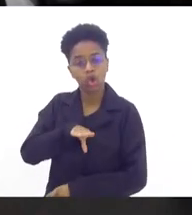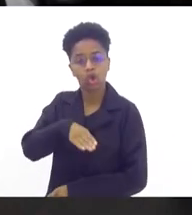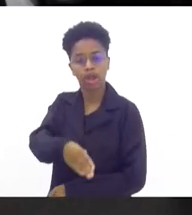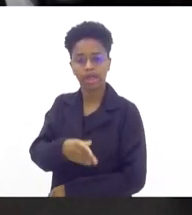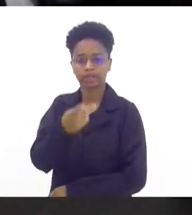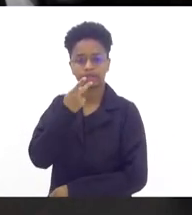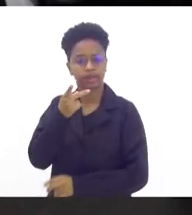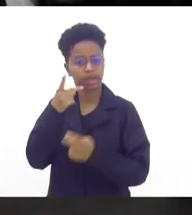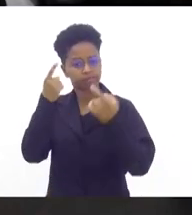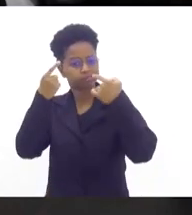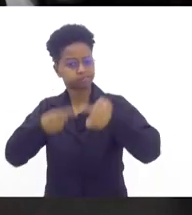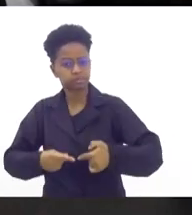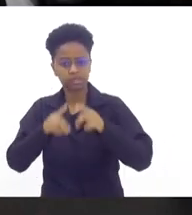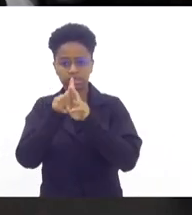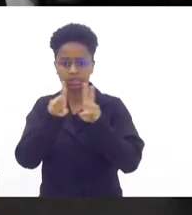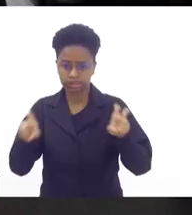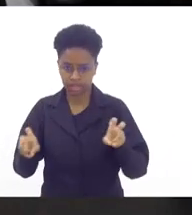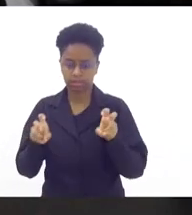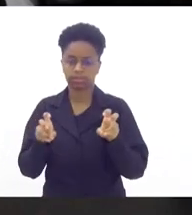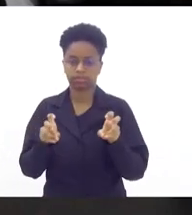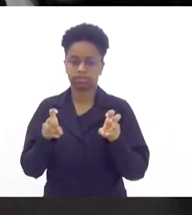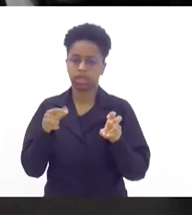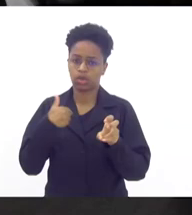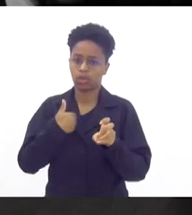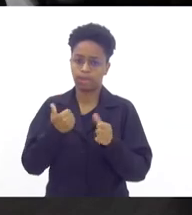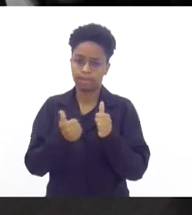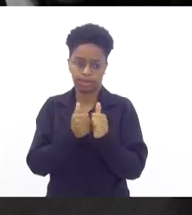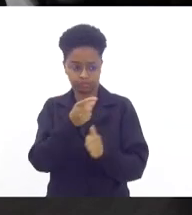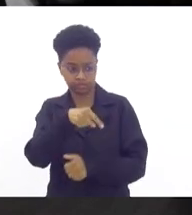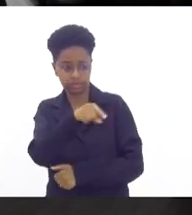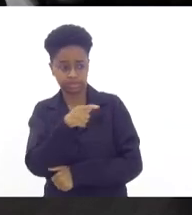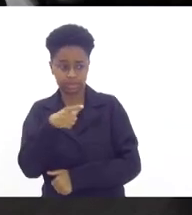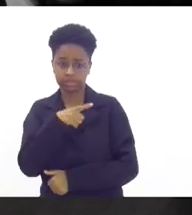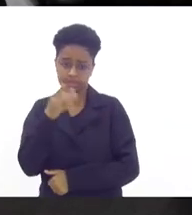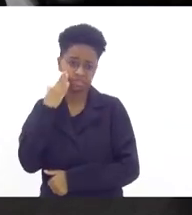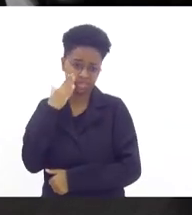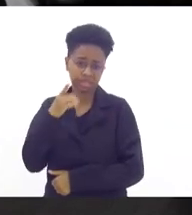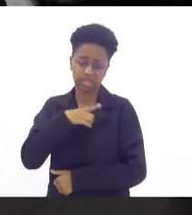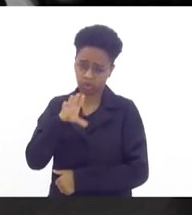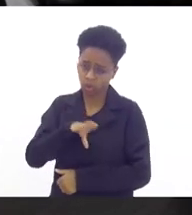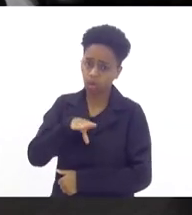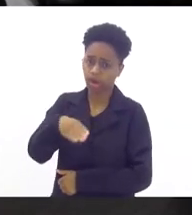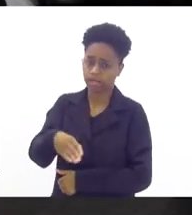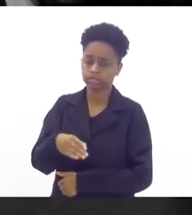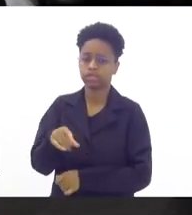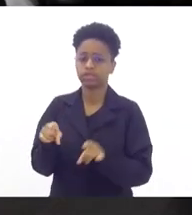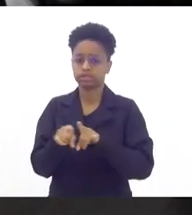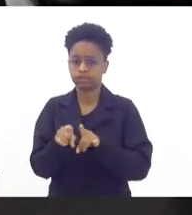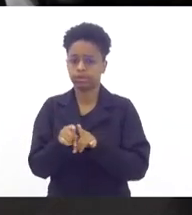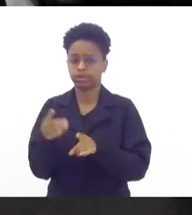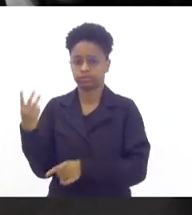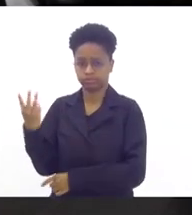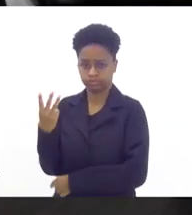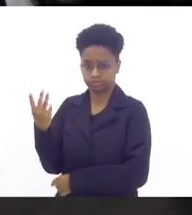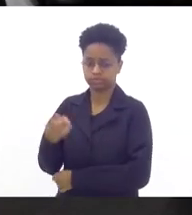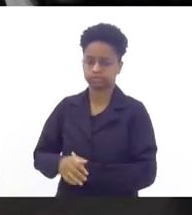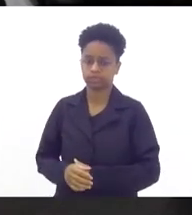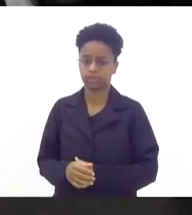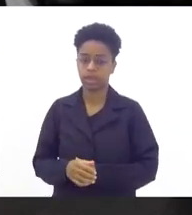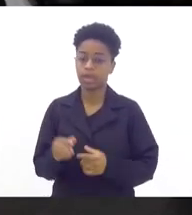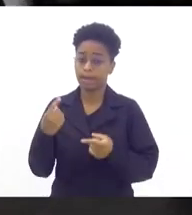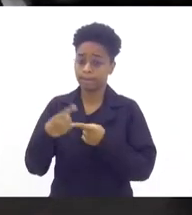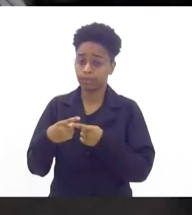enfrentar um tema e aqui eu tô do lado de Deputados que eu sei que tem coragem necessária para isso Deputado Antônio Deputado da Índia Deputado Alan aquela